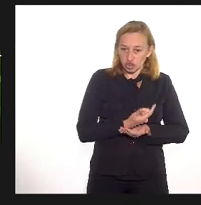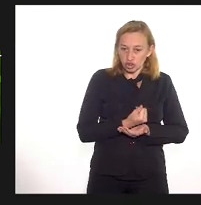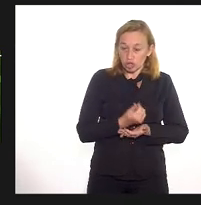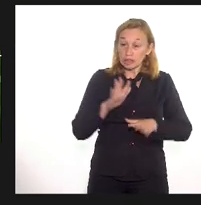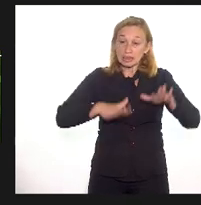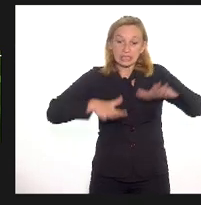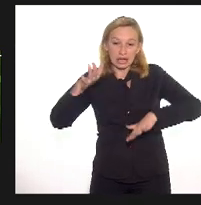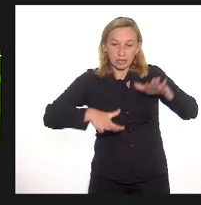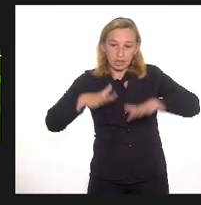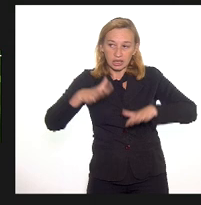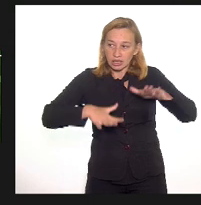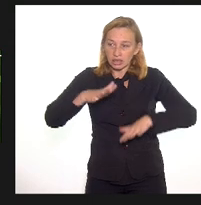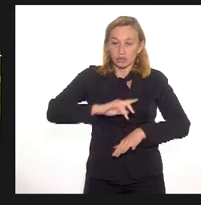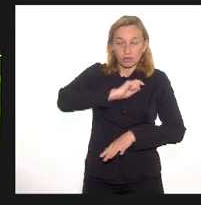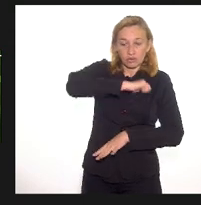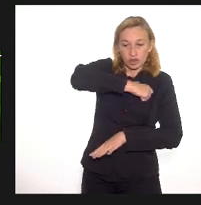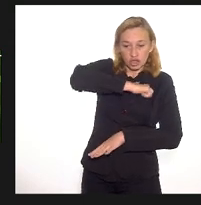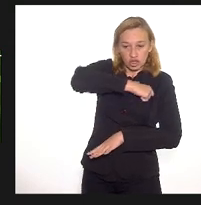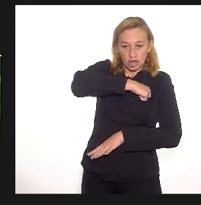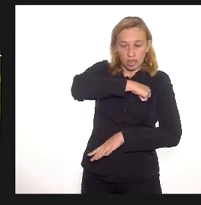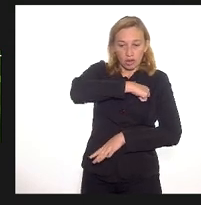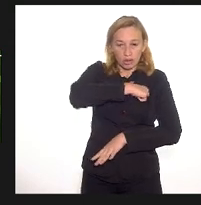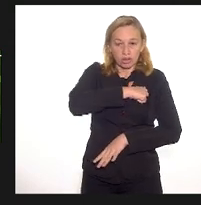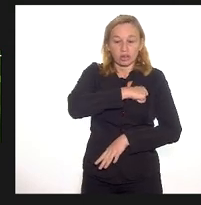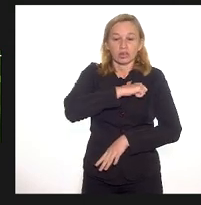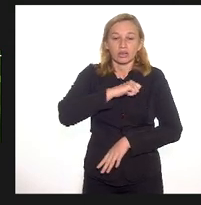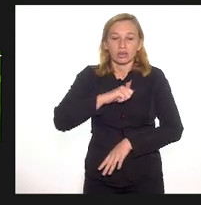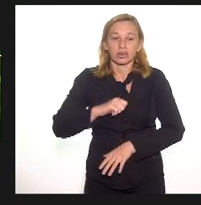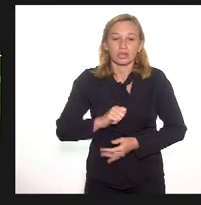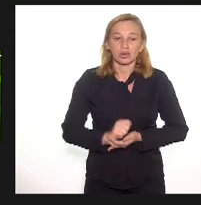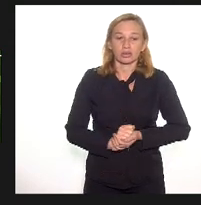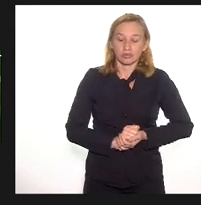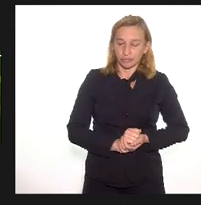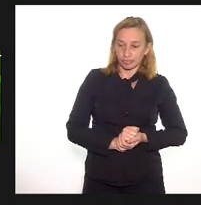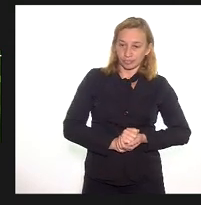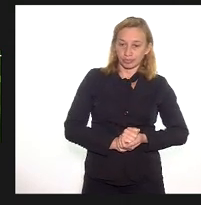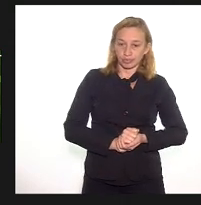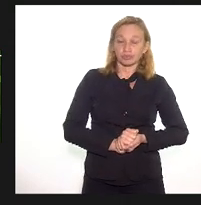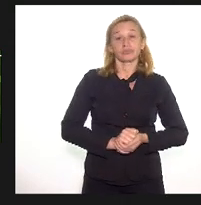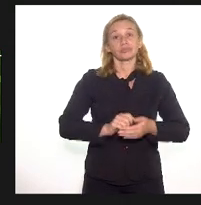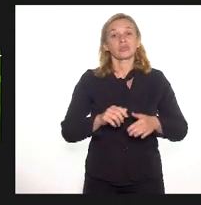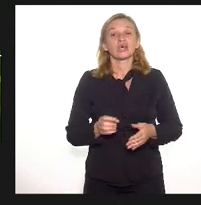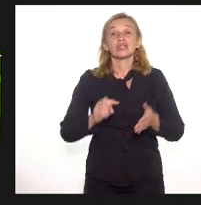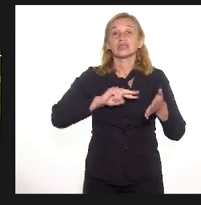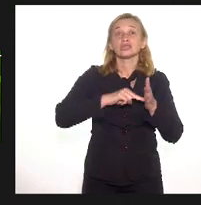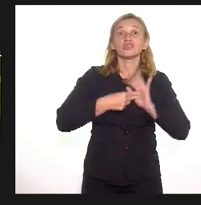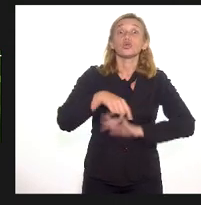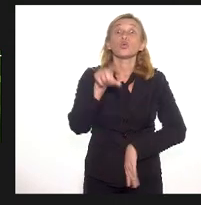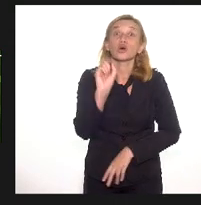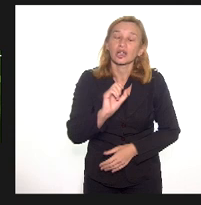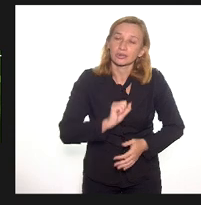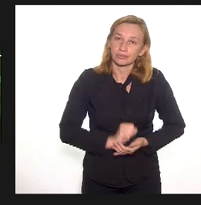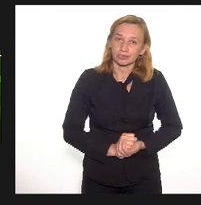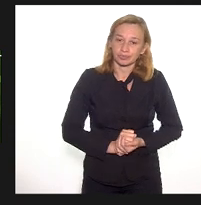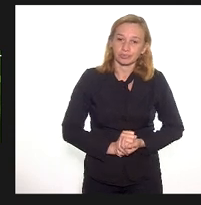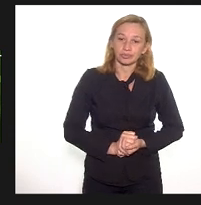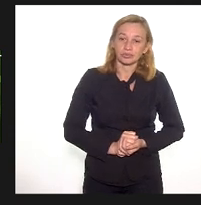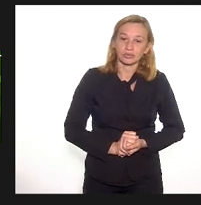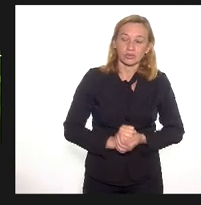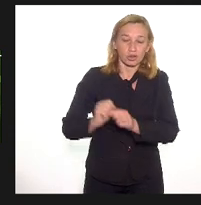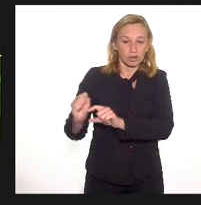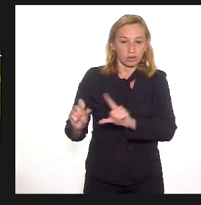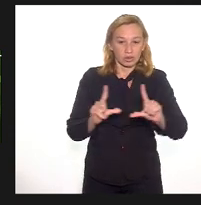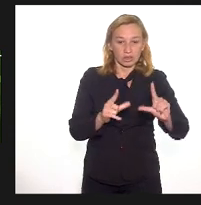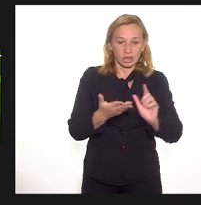do regime fiscal ao qual ele está sujeito. Isso, no entanto, significa dizer, como o slide